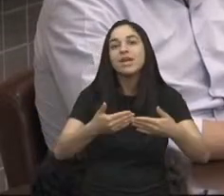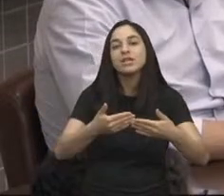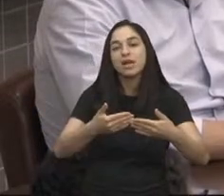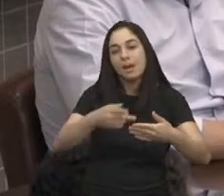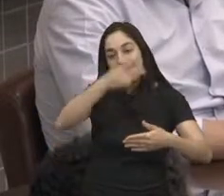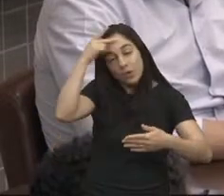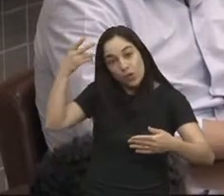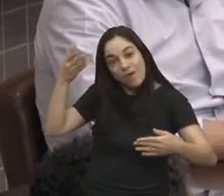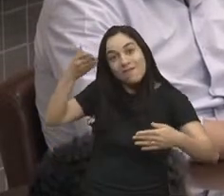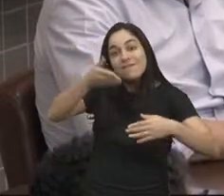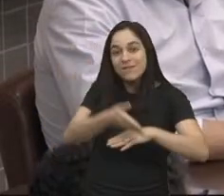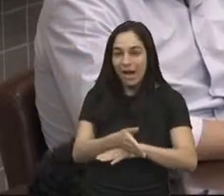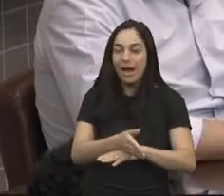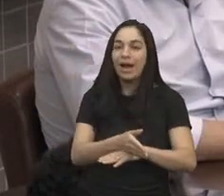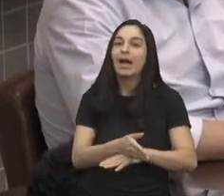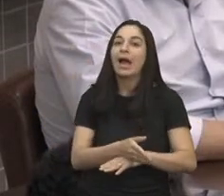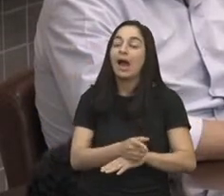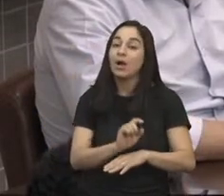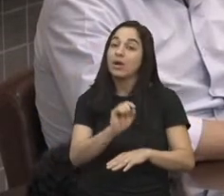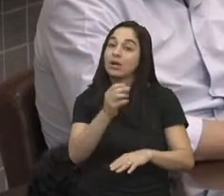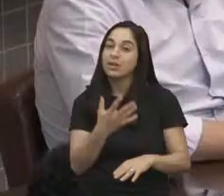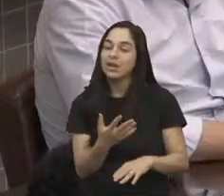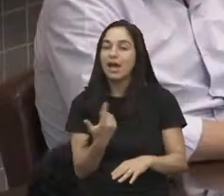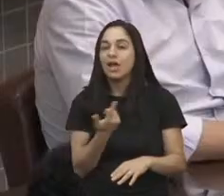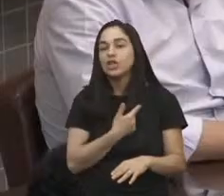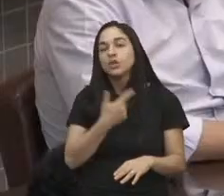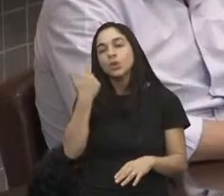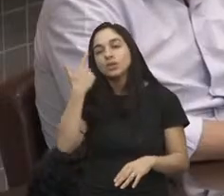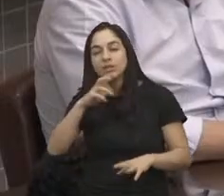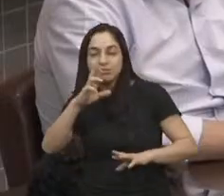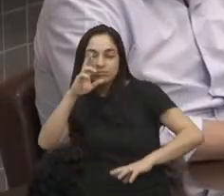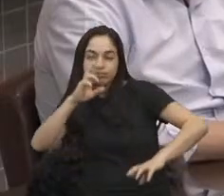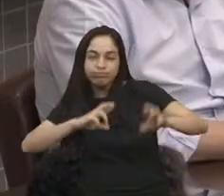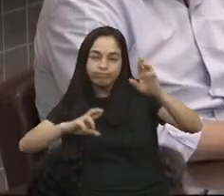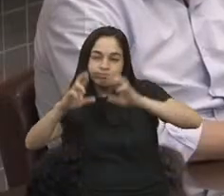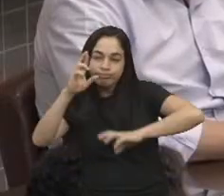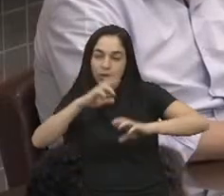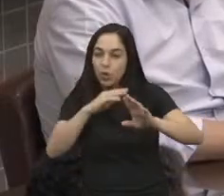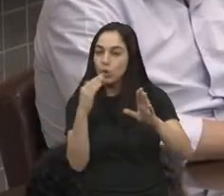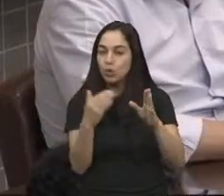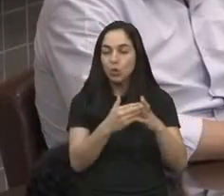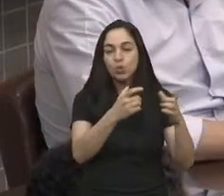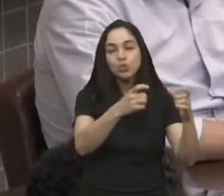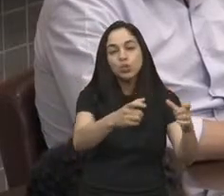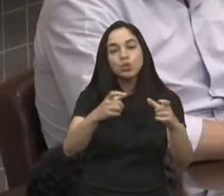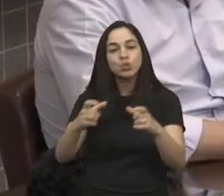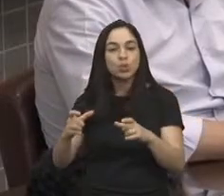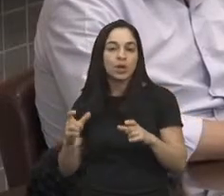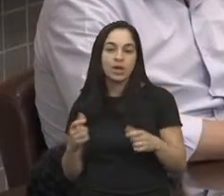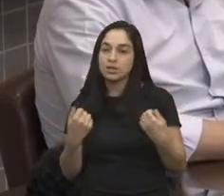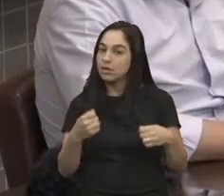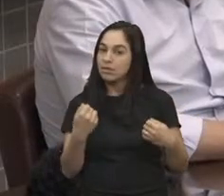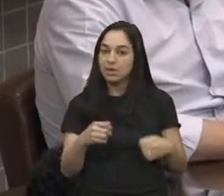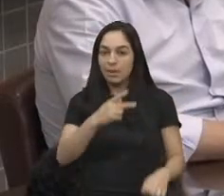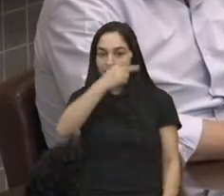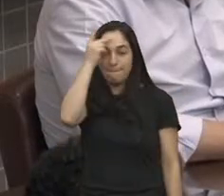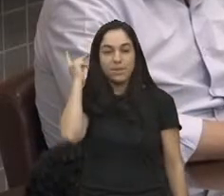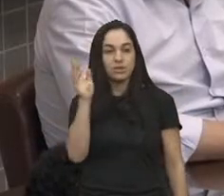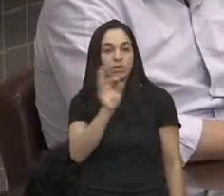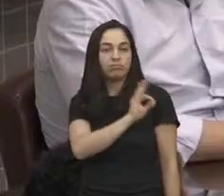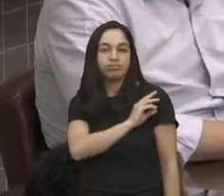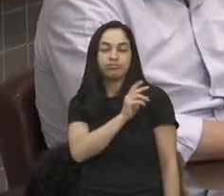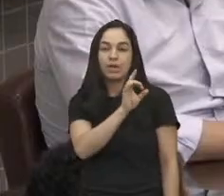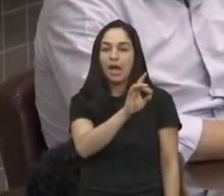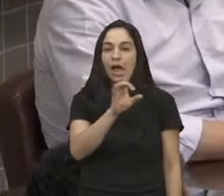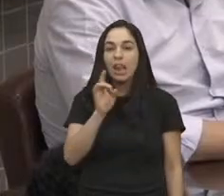um agente intervir nisso, e aí a gente consegue monitorar automaticamente todos os pontos, sem precisar ter um guarda específico para cada câmera.